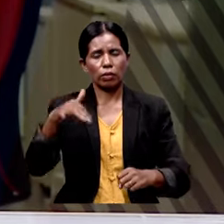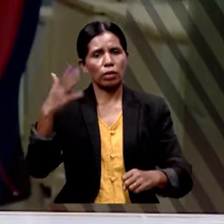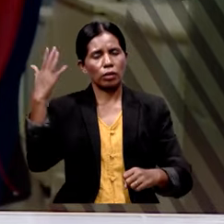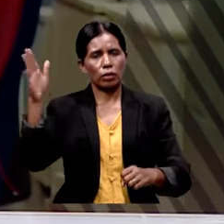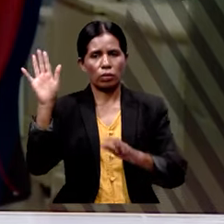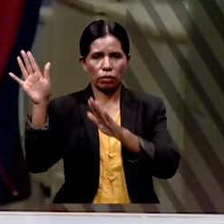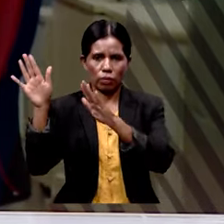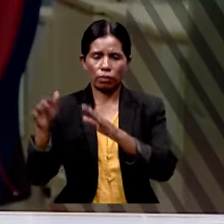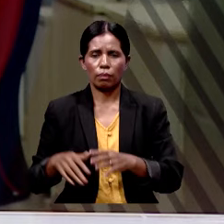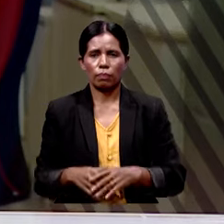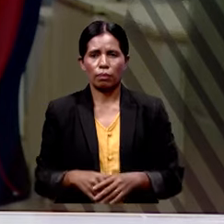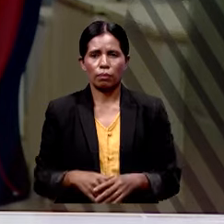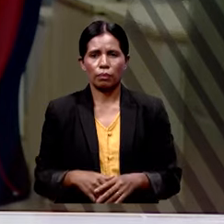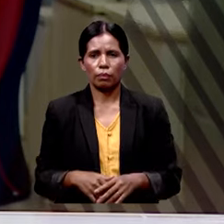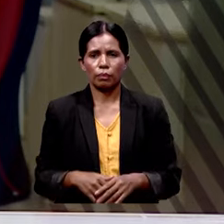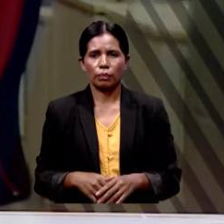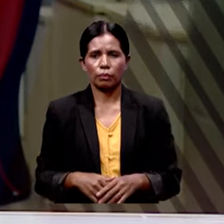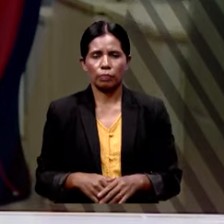rural.